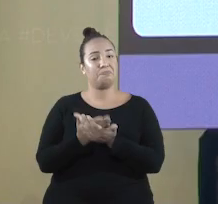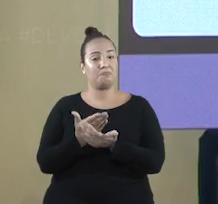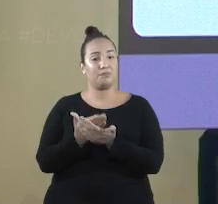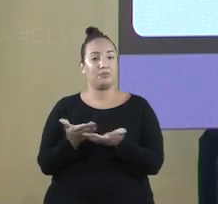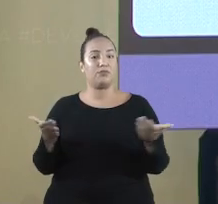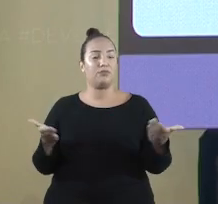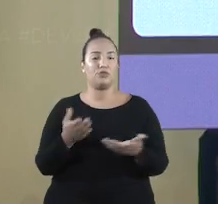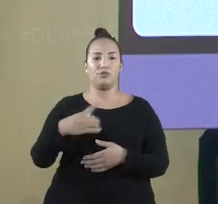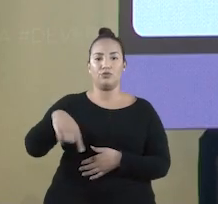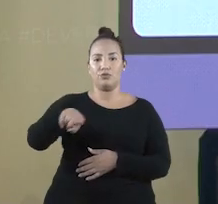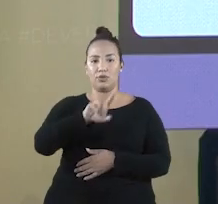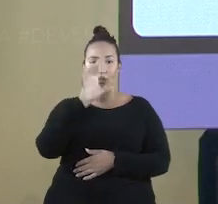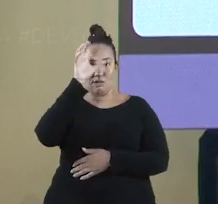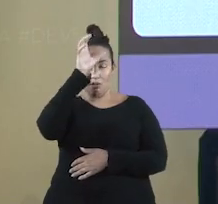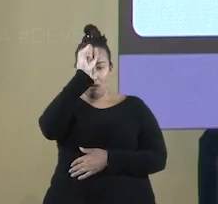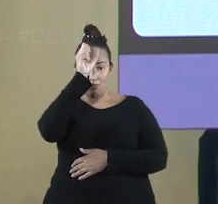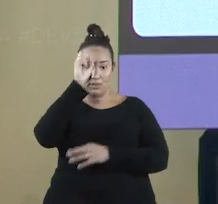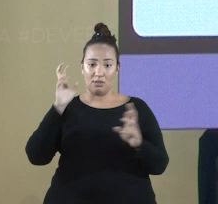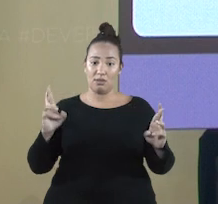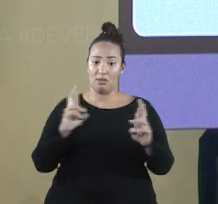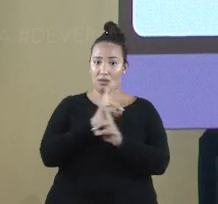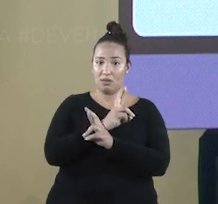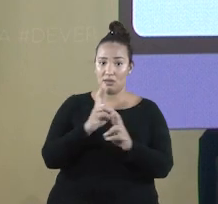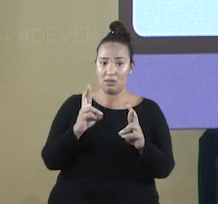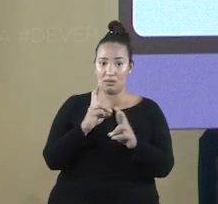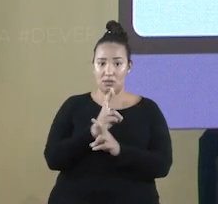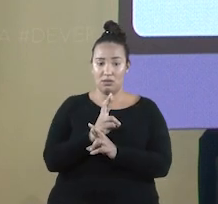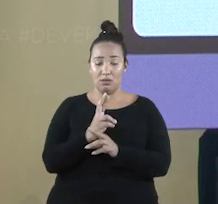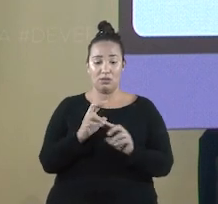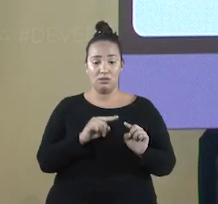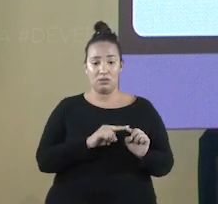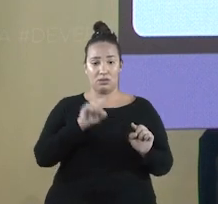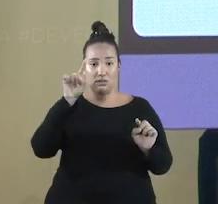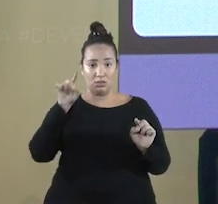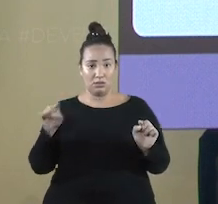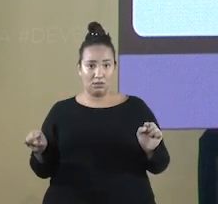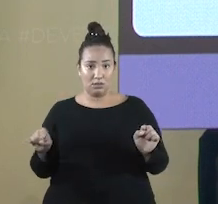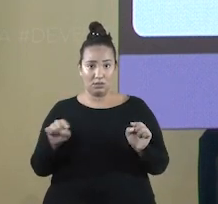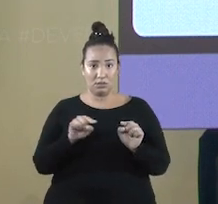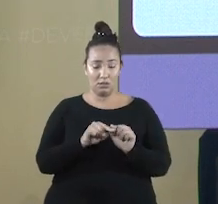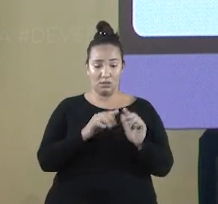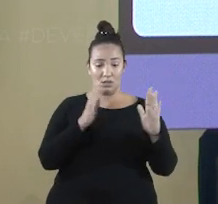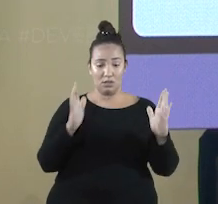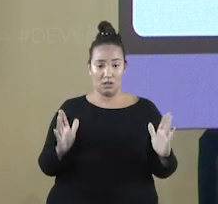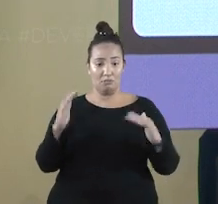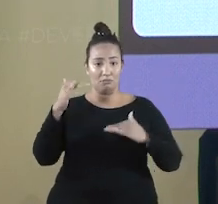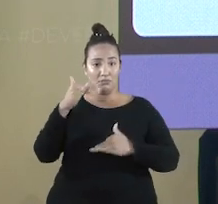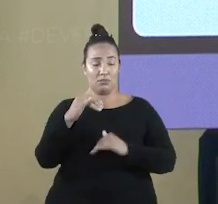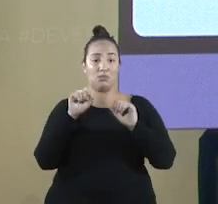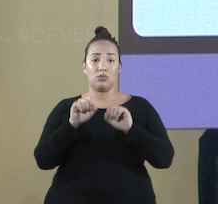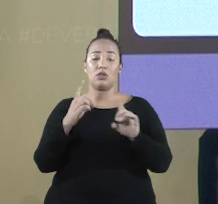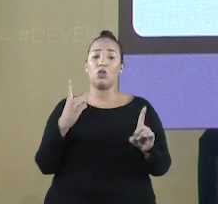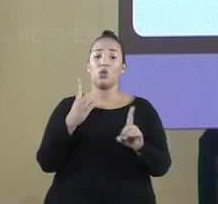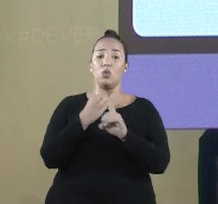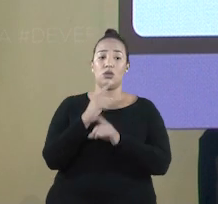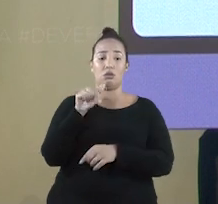Na aula de hoje, você vai aprender as relações entre os lados dos triângulos e poderá encontrar por